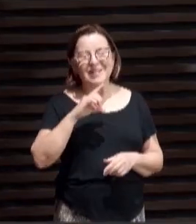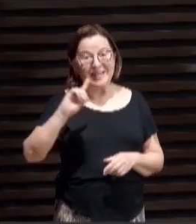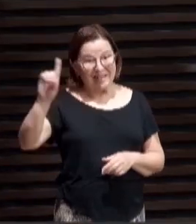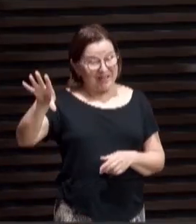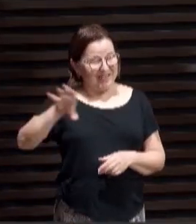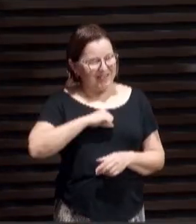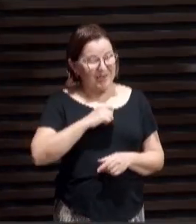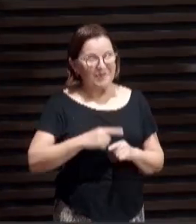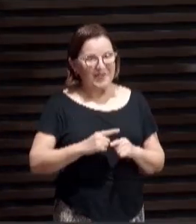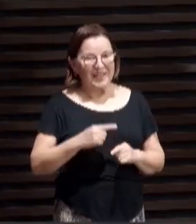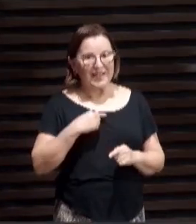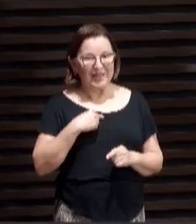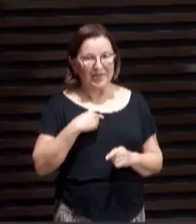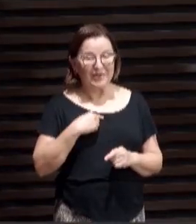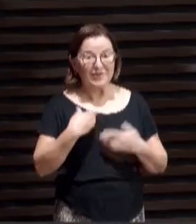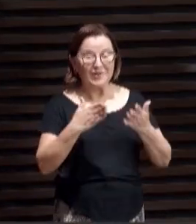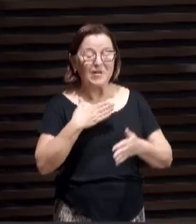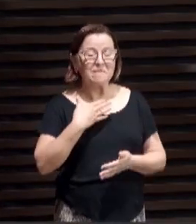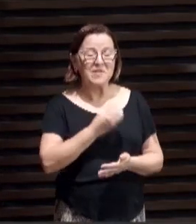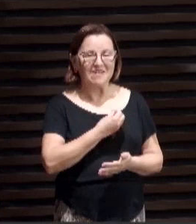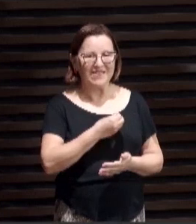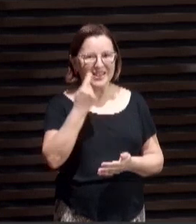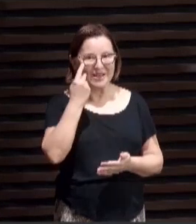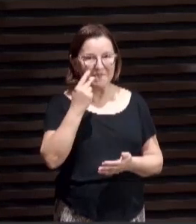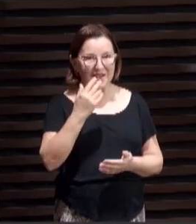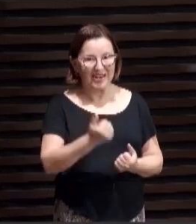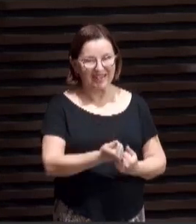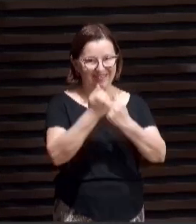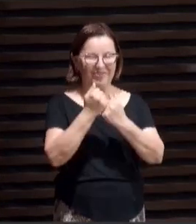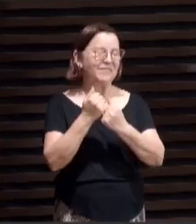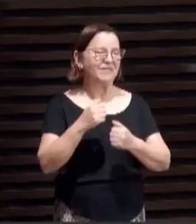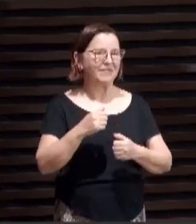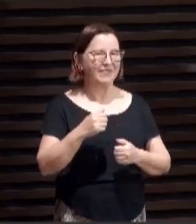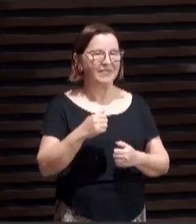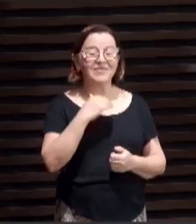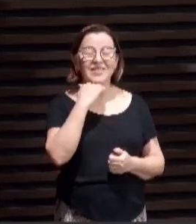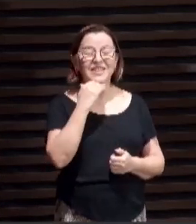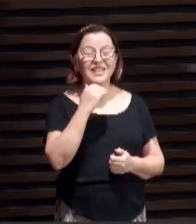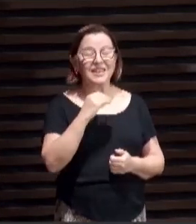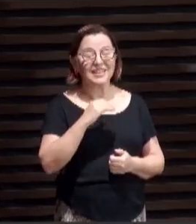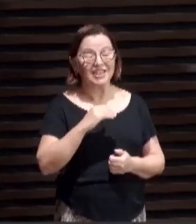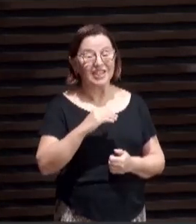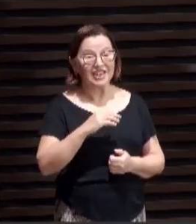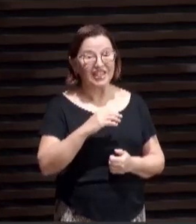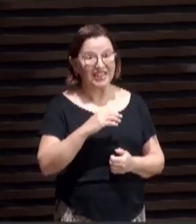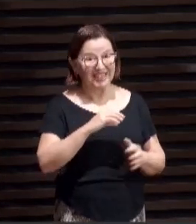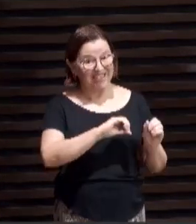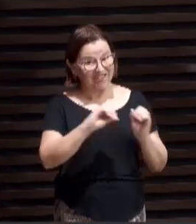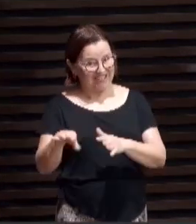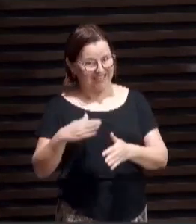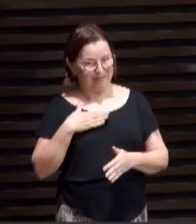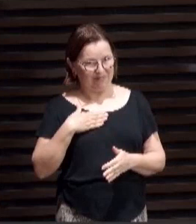minha vida para a reassumir. Ninguém a tira de mim, pelo contrário, eu espontaneamente a